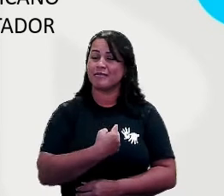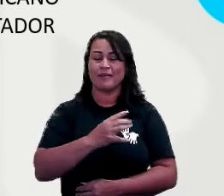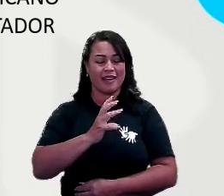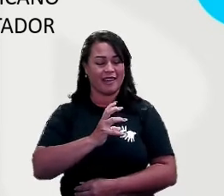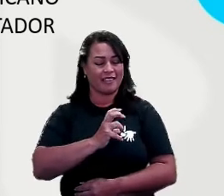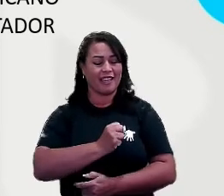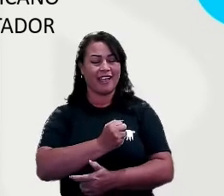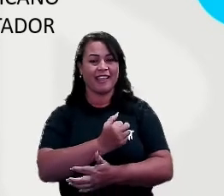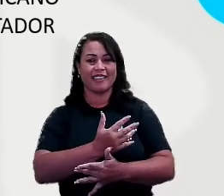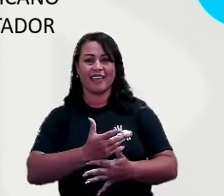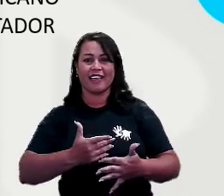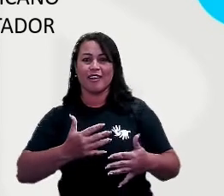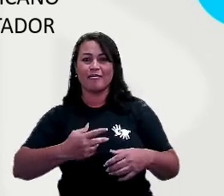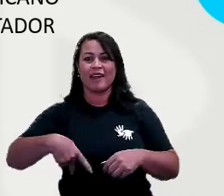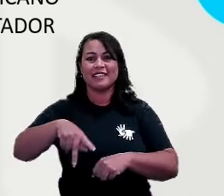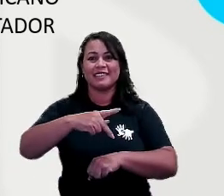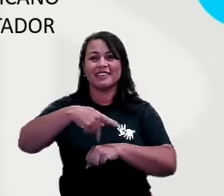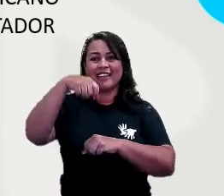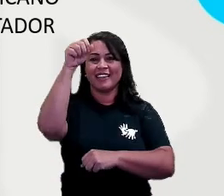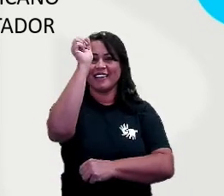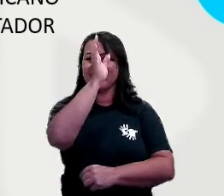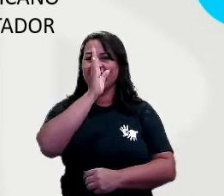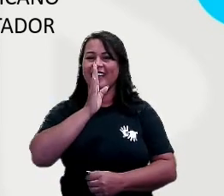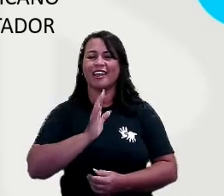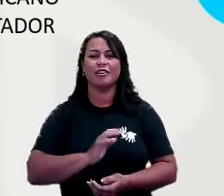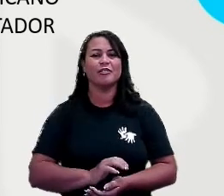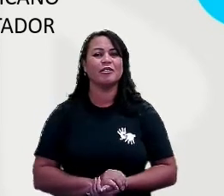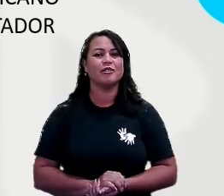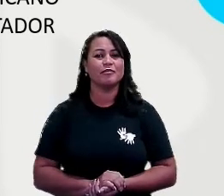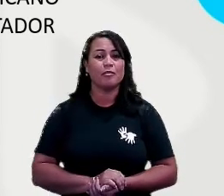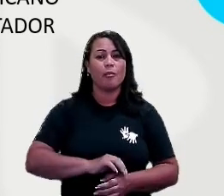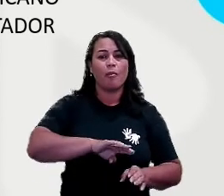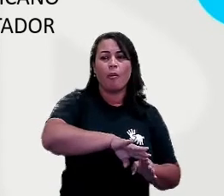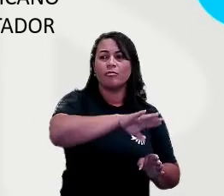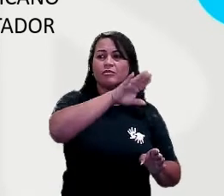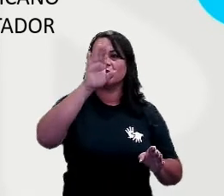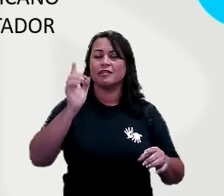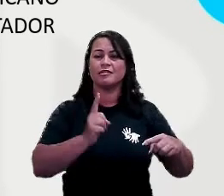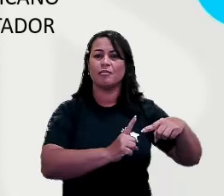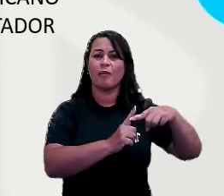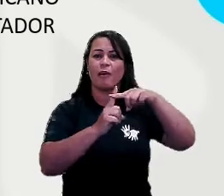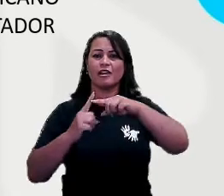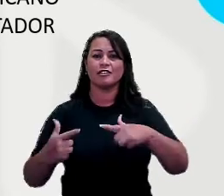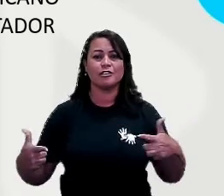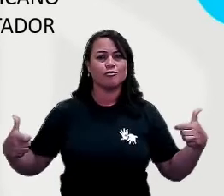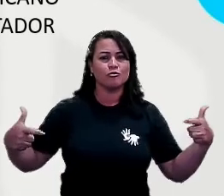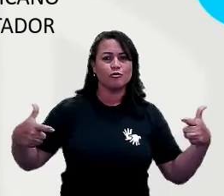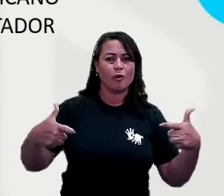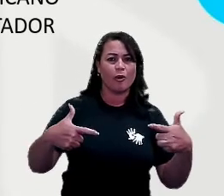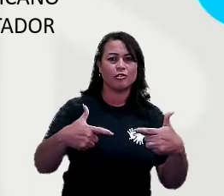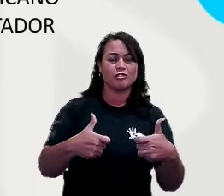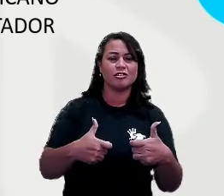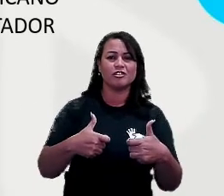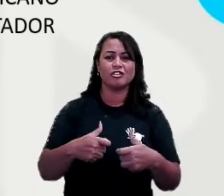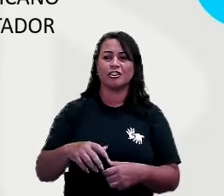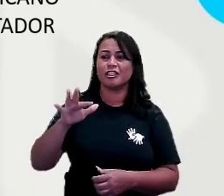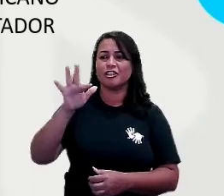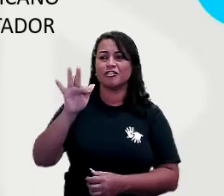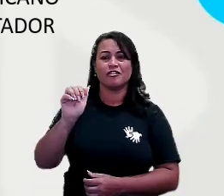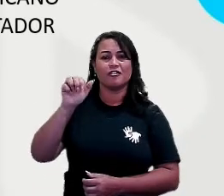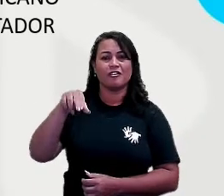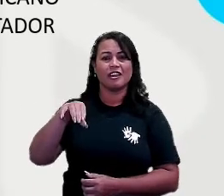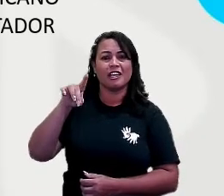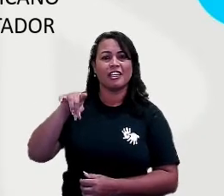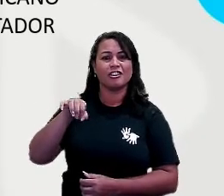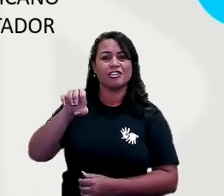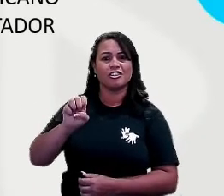nossa amada terra brasileira. No Monte das Tabocas deu-te norte,